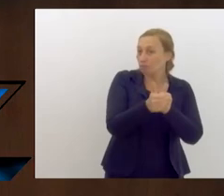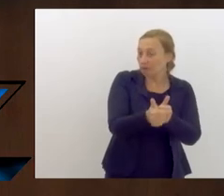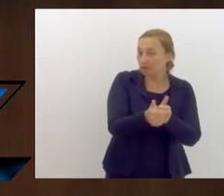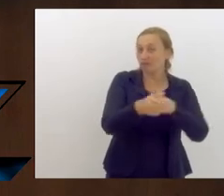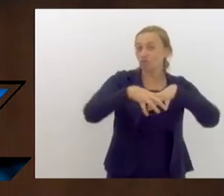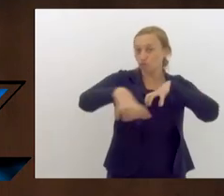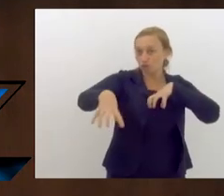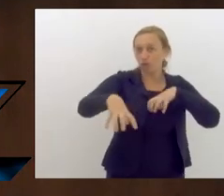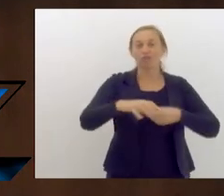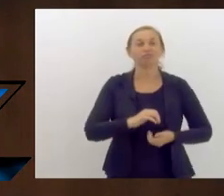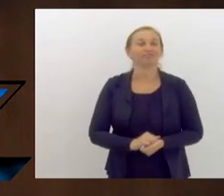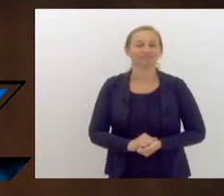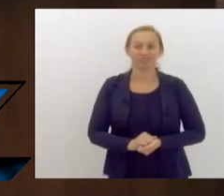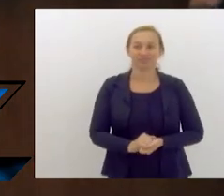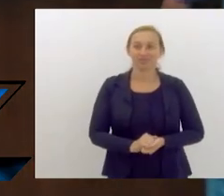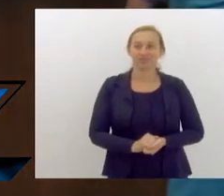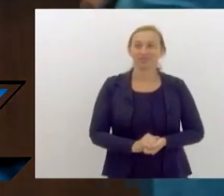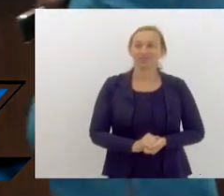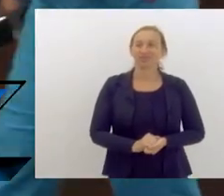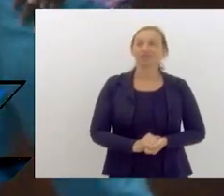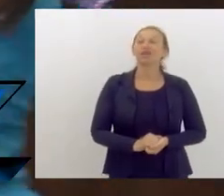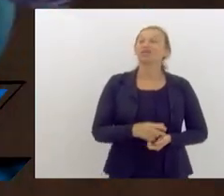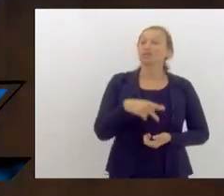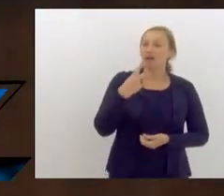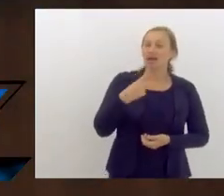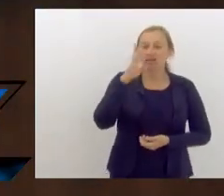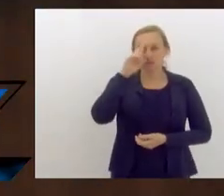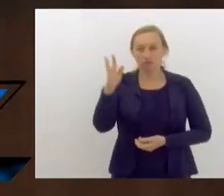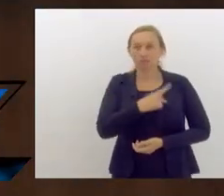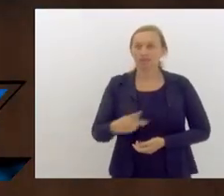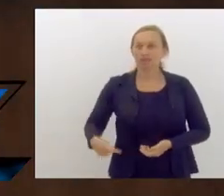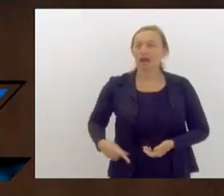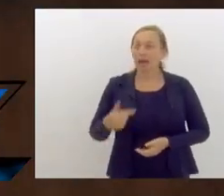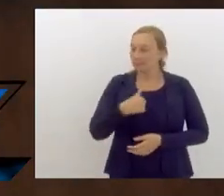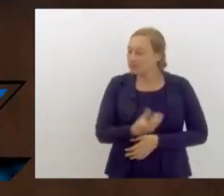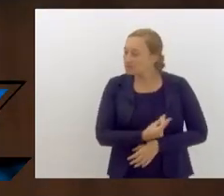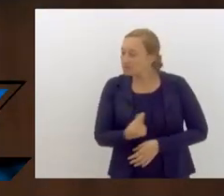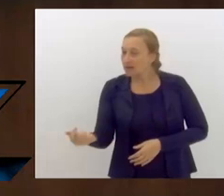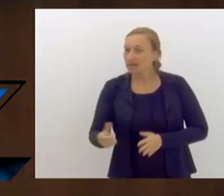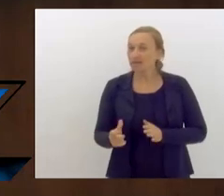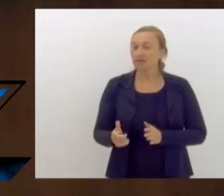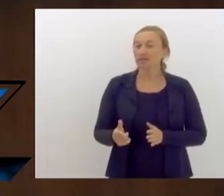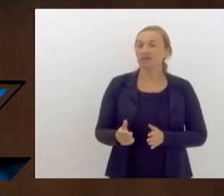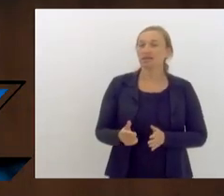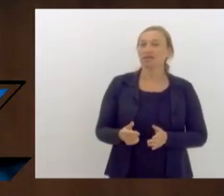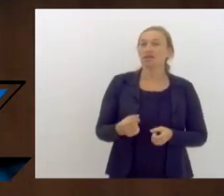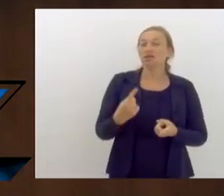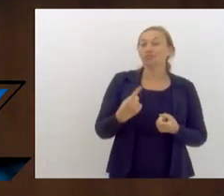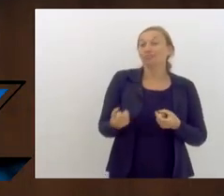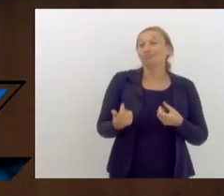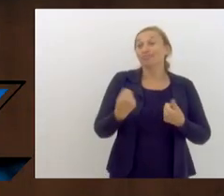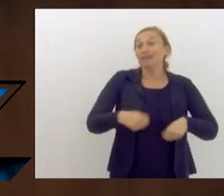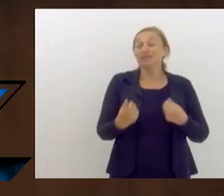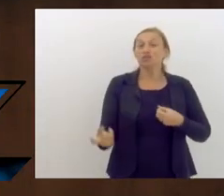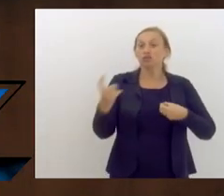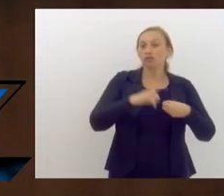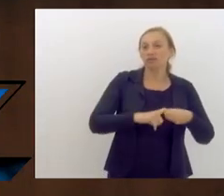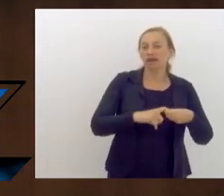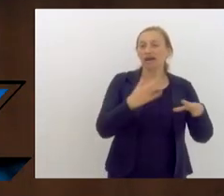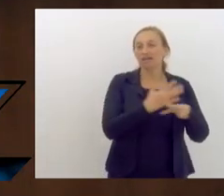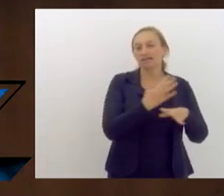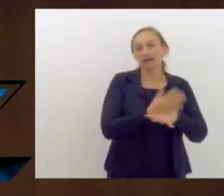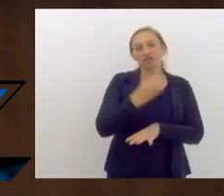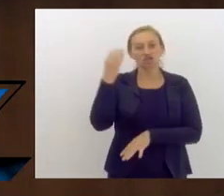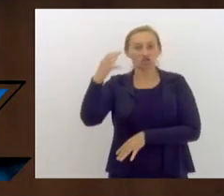virtual justificar a presidente a minha saída com antecedência porque tenho que voltar agora a cidade de Niterói